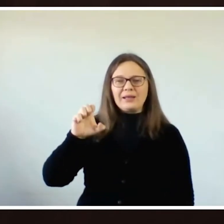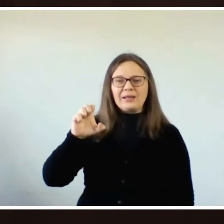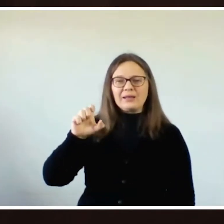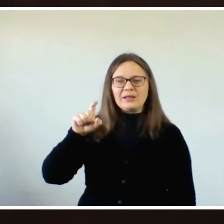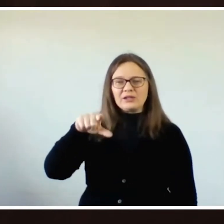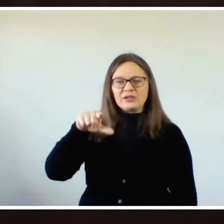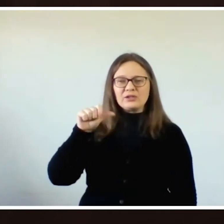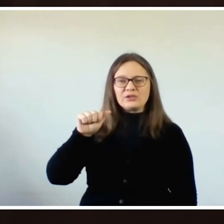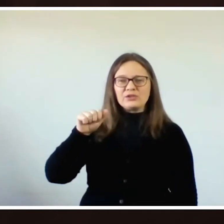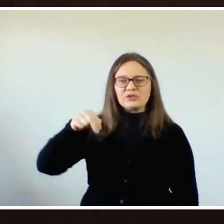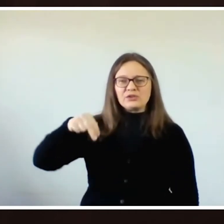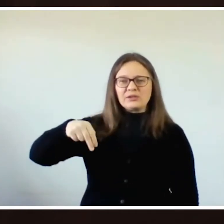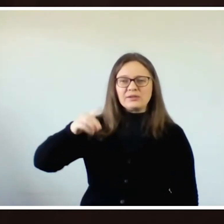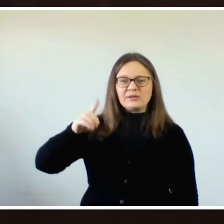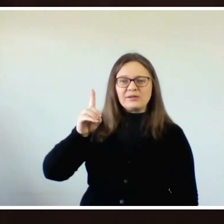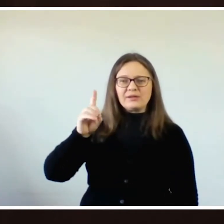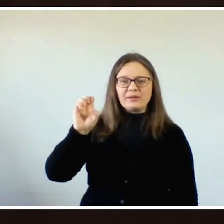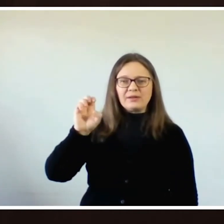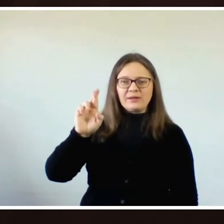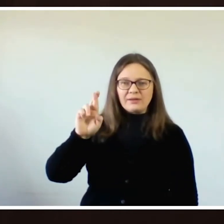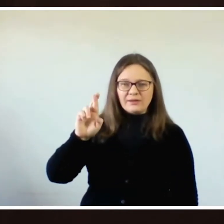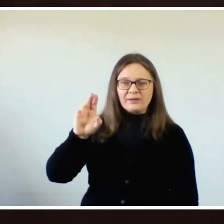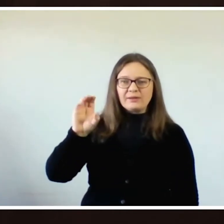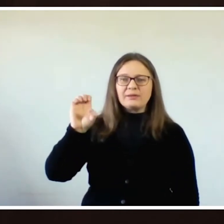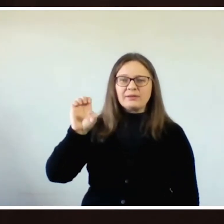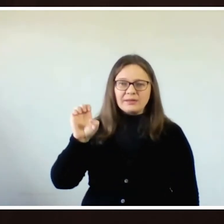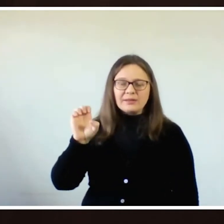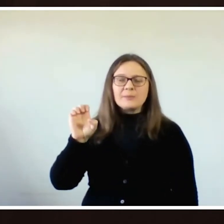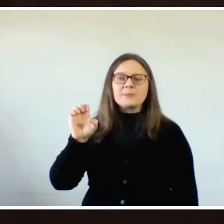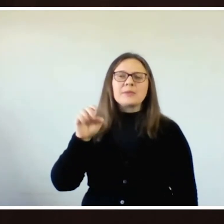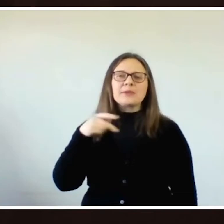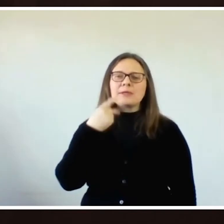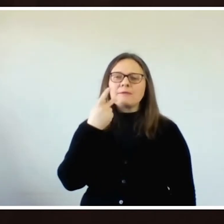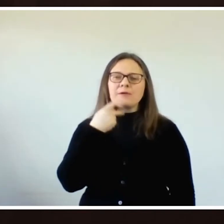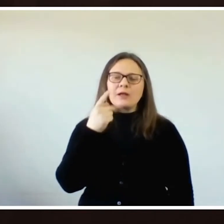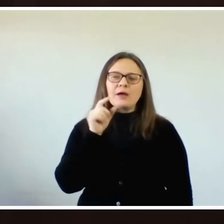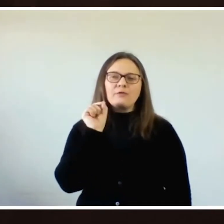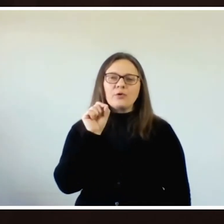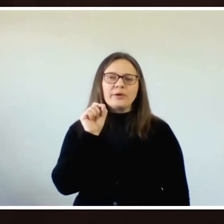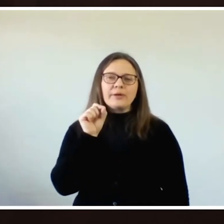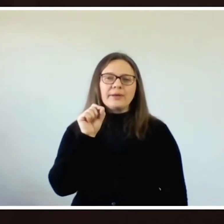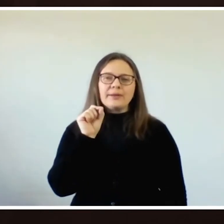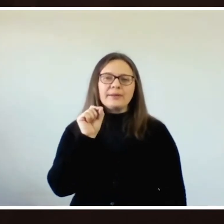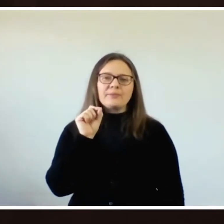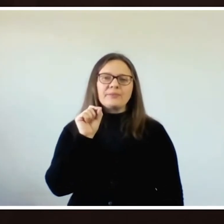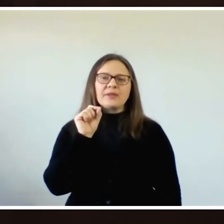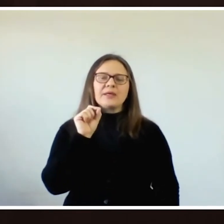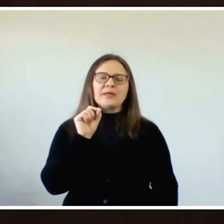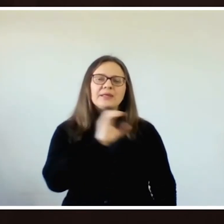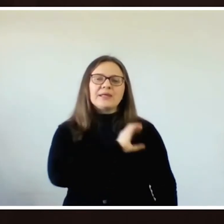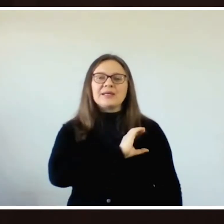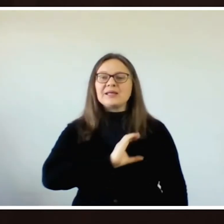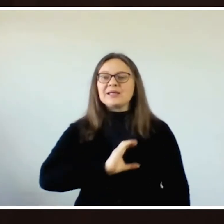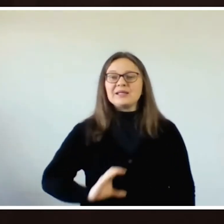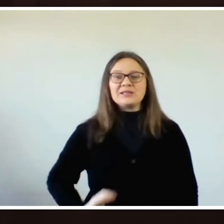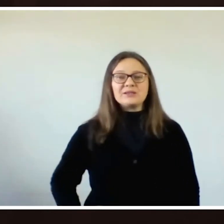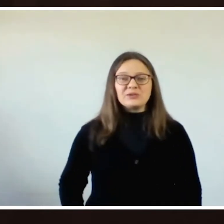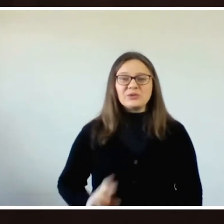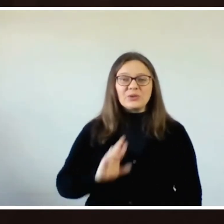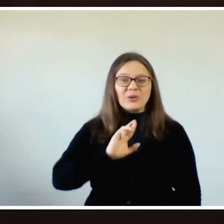uma essência entre a divindade e a humanidade, negando o seu caráter divino. Então Deus